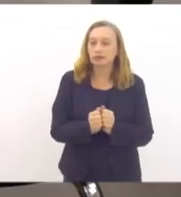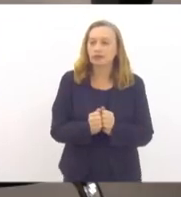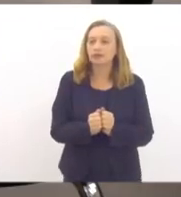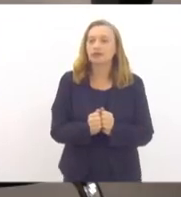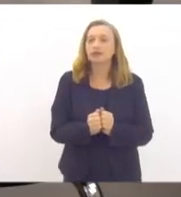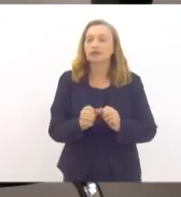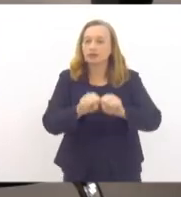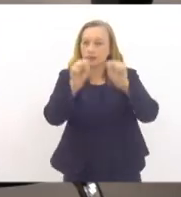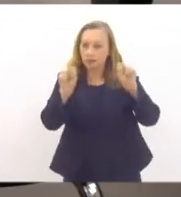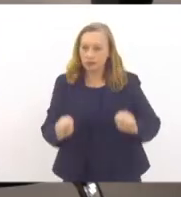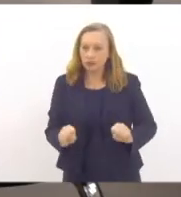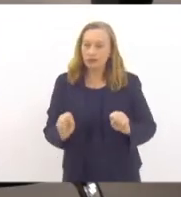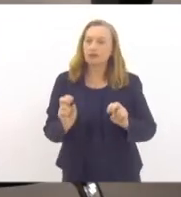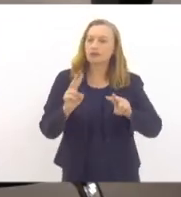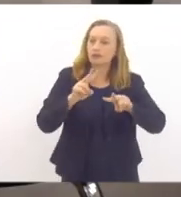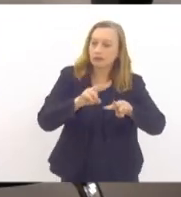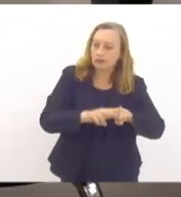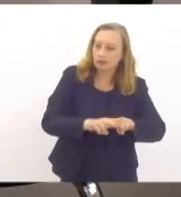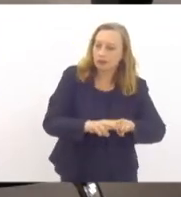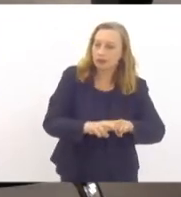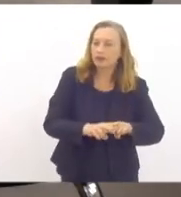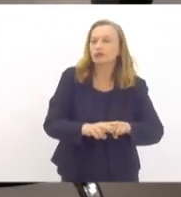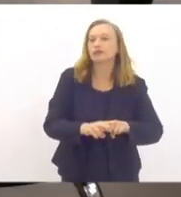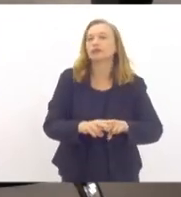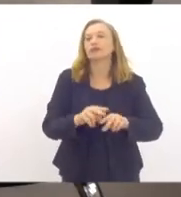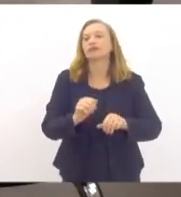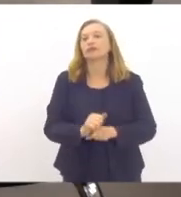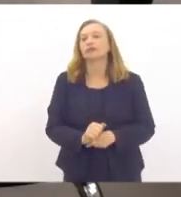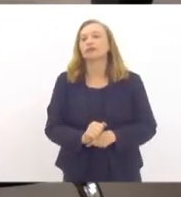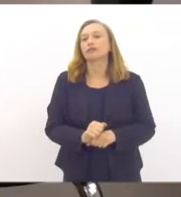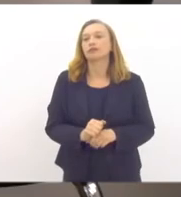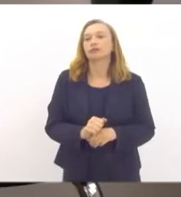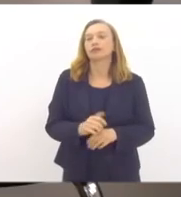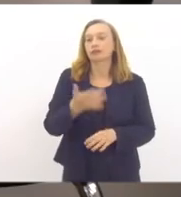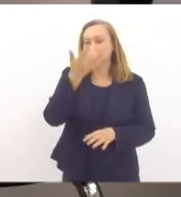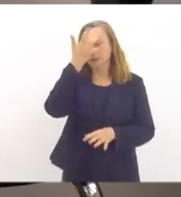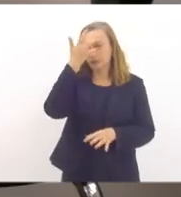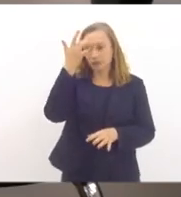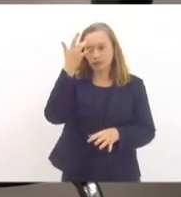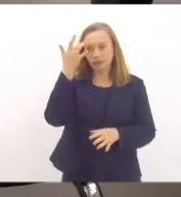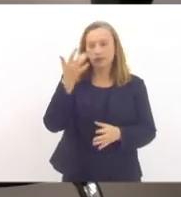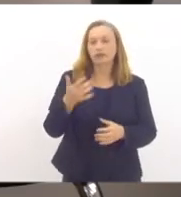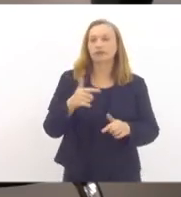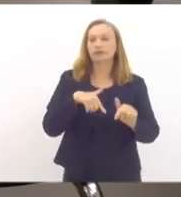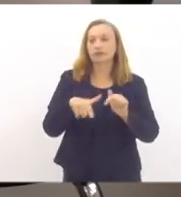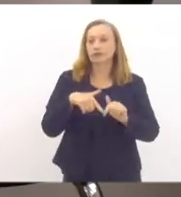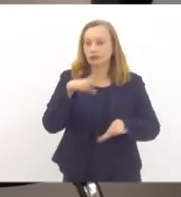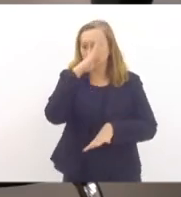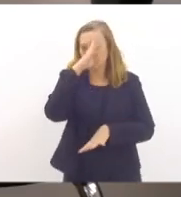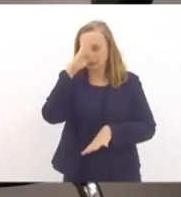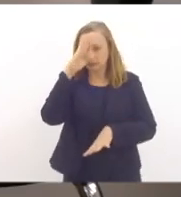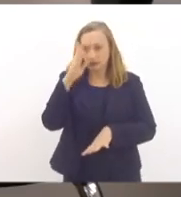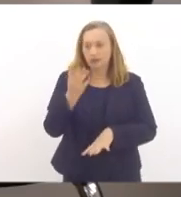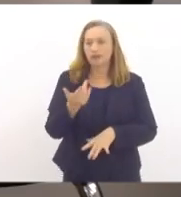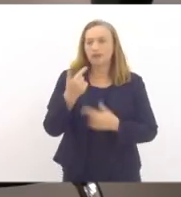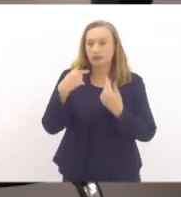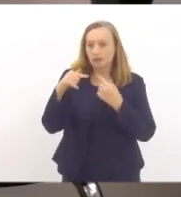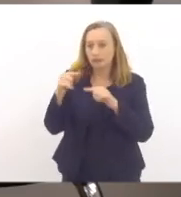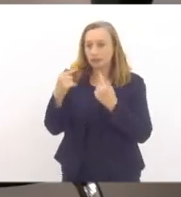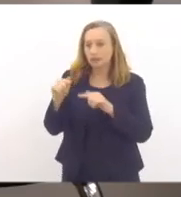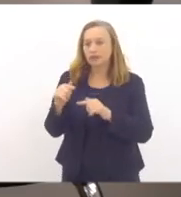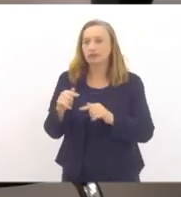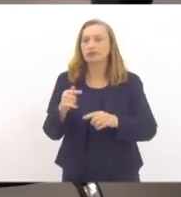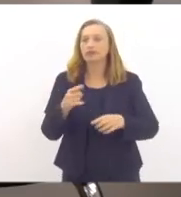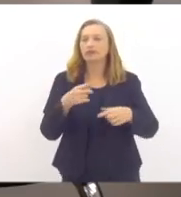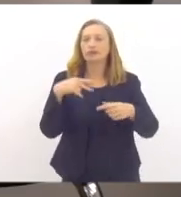prisional, vítimas de violência e em temas de saúde mental, pelo trabalho acadêmico, em perspectiva crítica em relação à política de